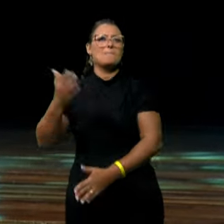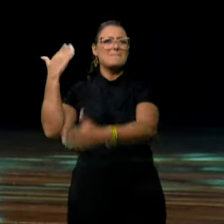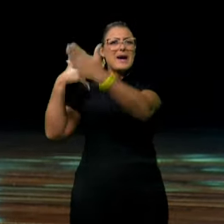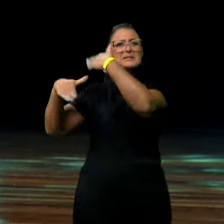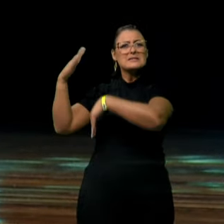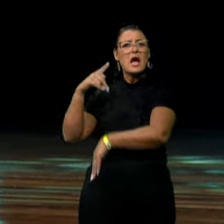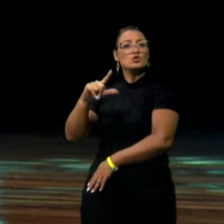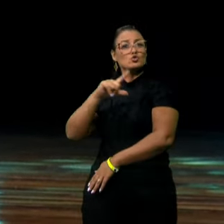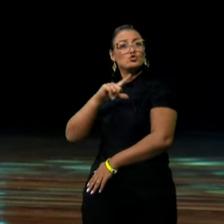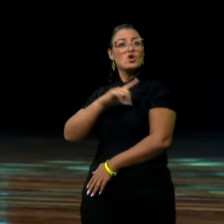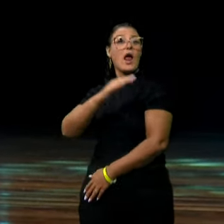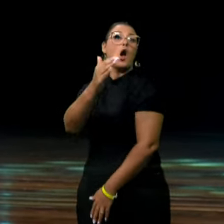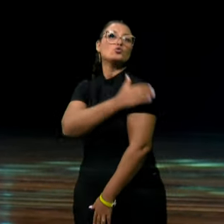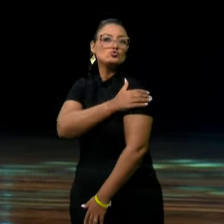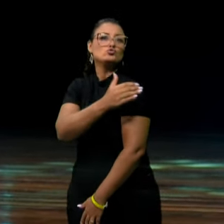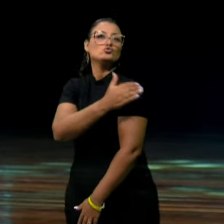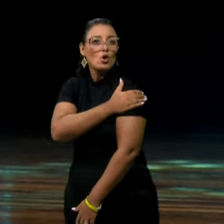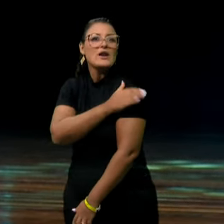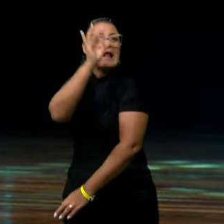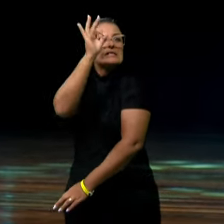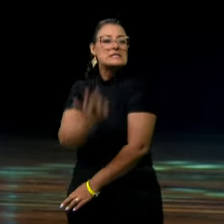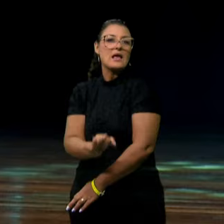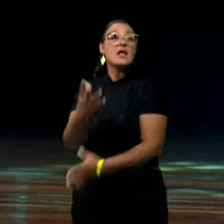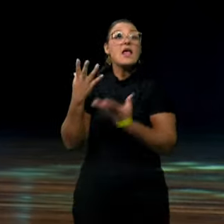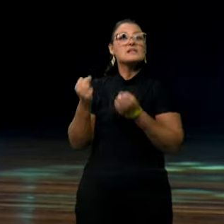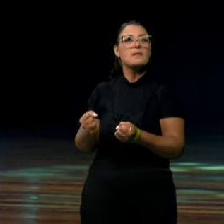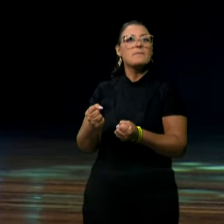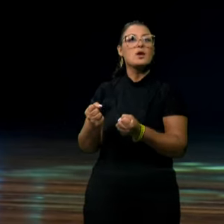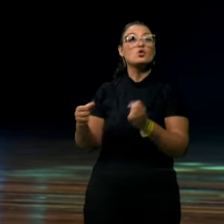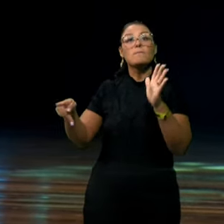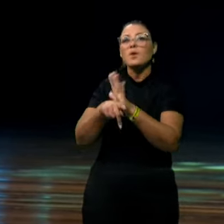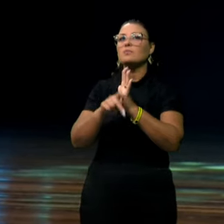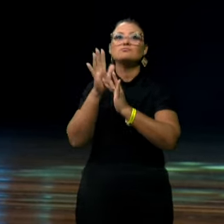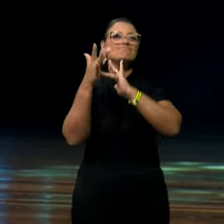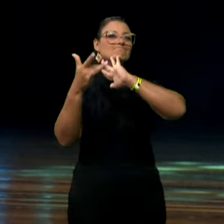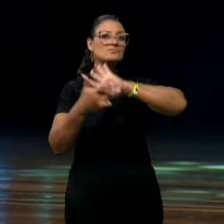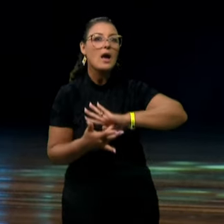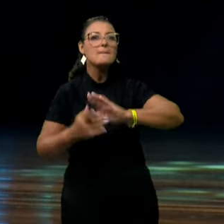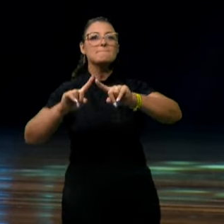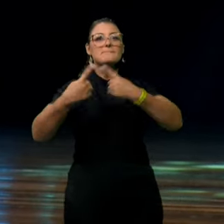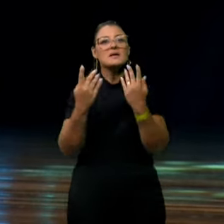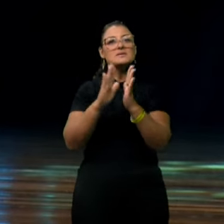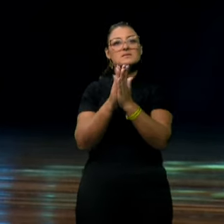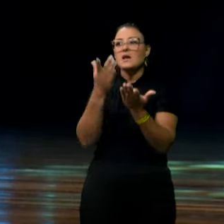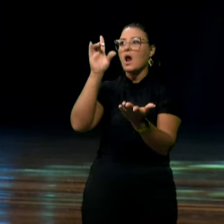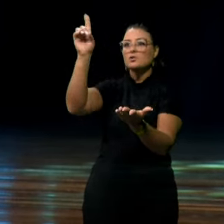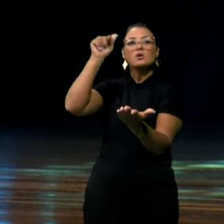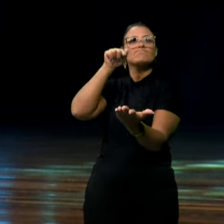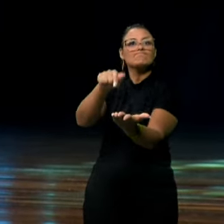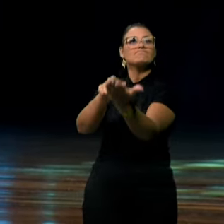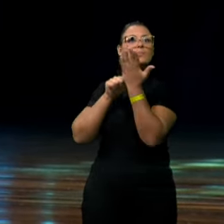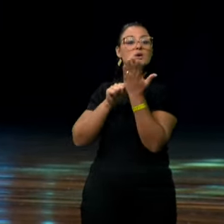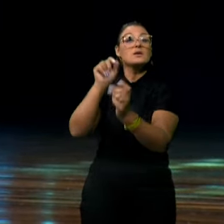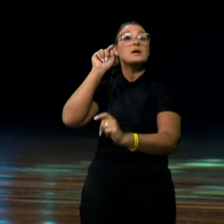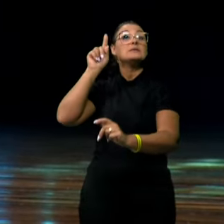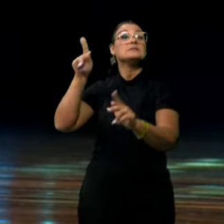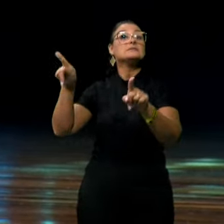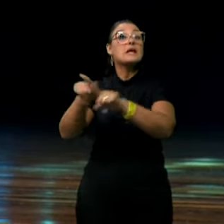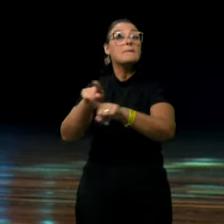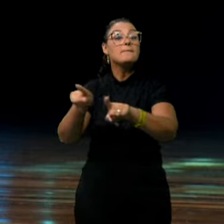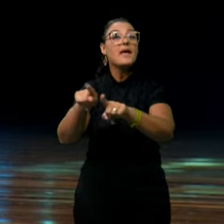de Jesus que tinha recebido corporalmente dele mas a escritura também diz que enquanto a igreja e orava